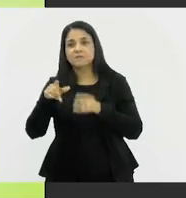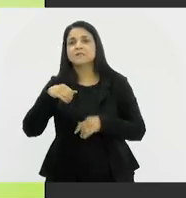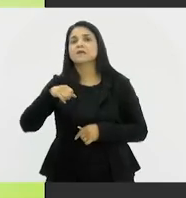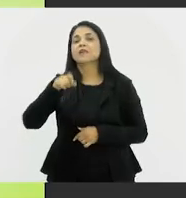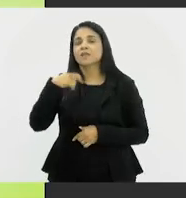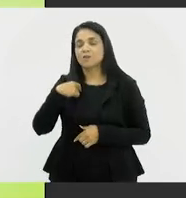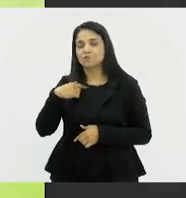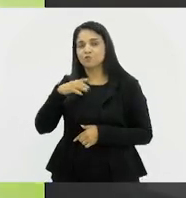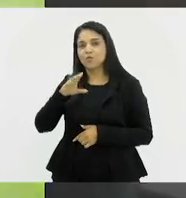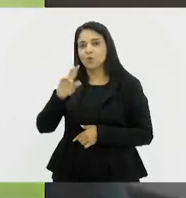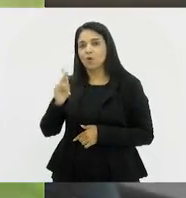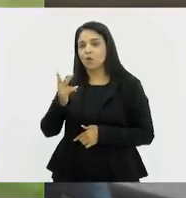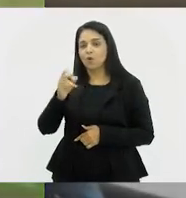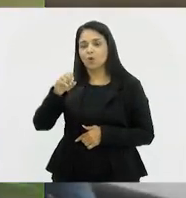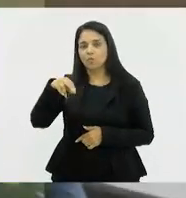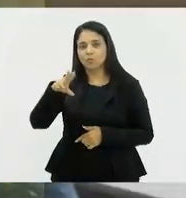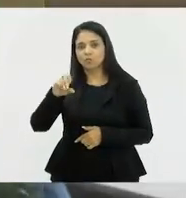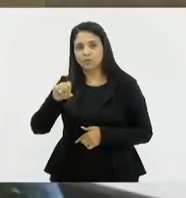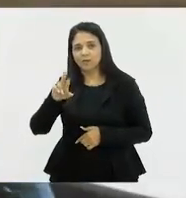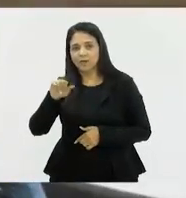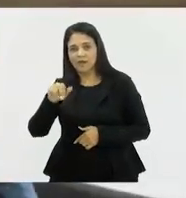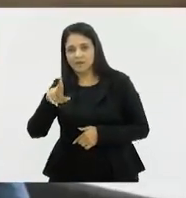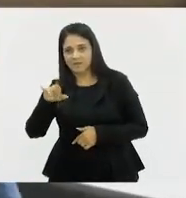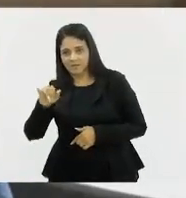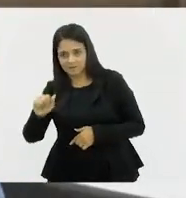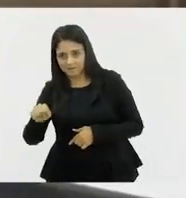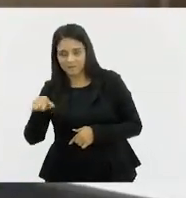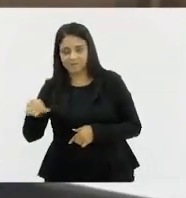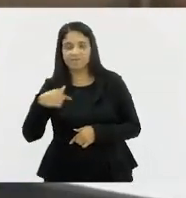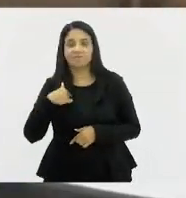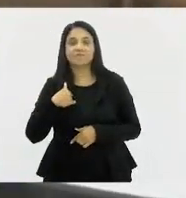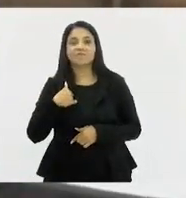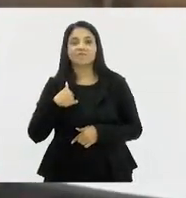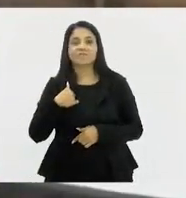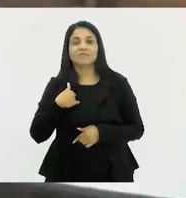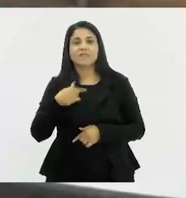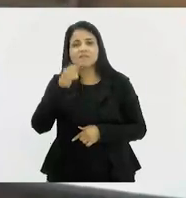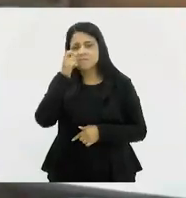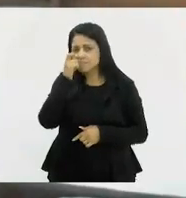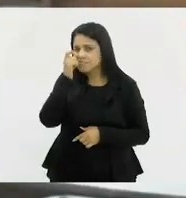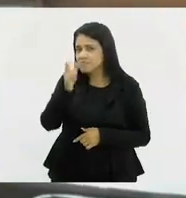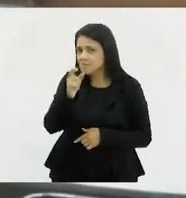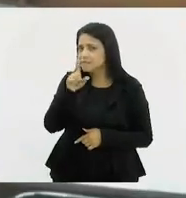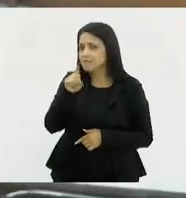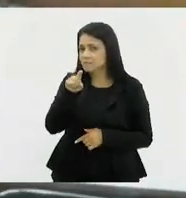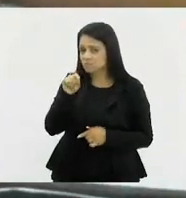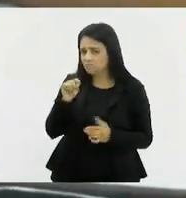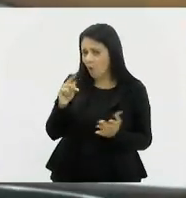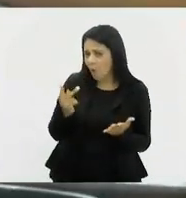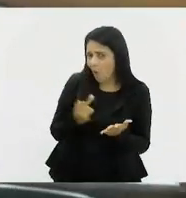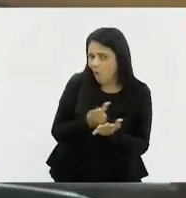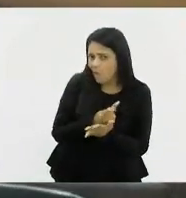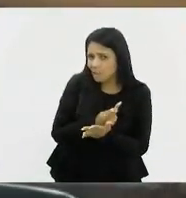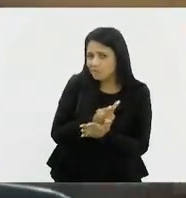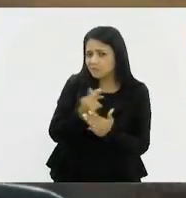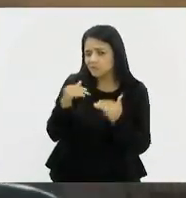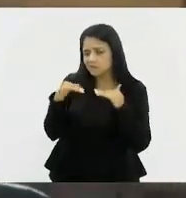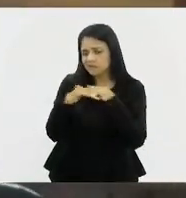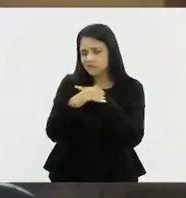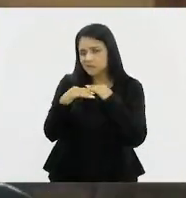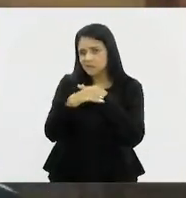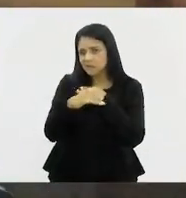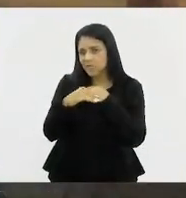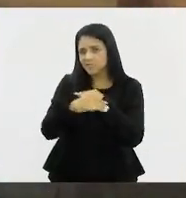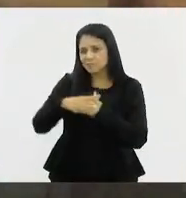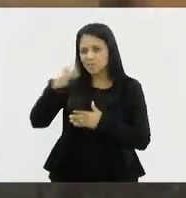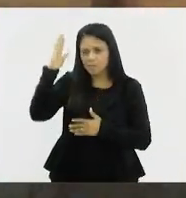contar. Então, e vejam só que interessante o que aconteceu com essa cidade do Paraná.